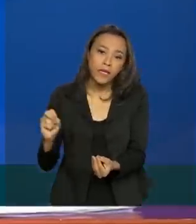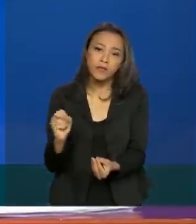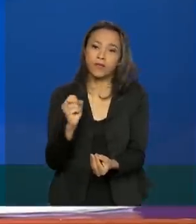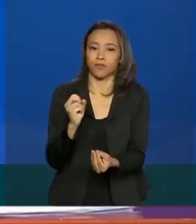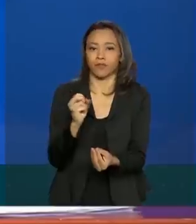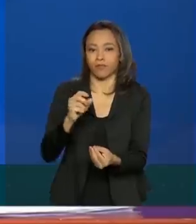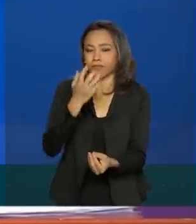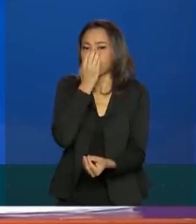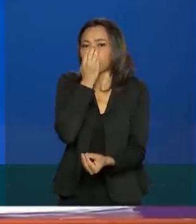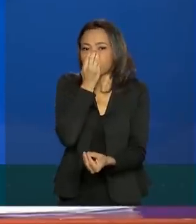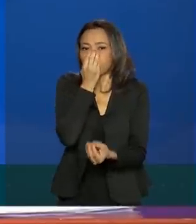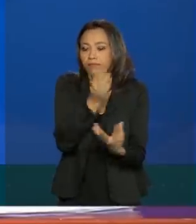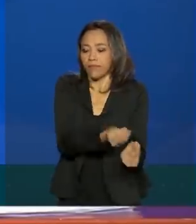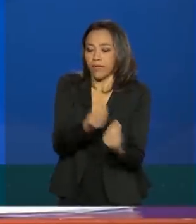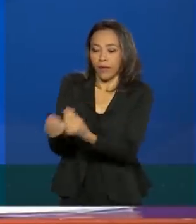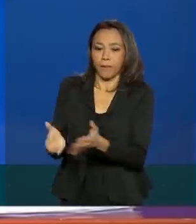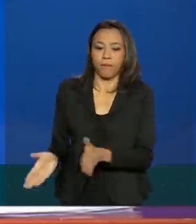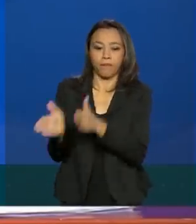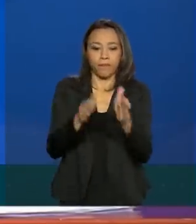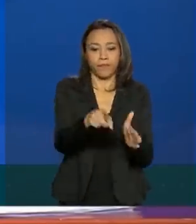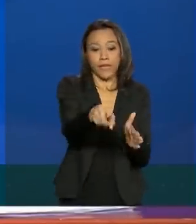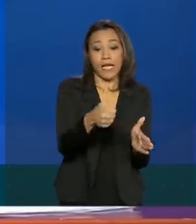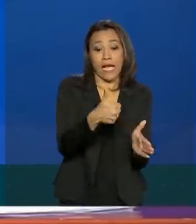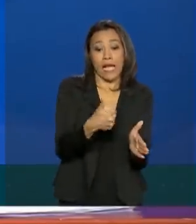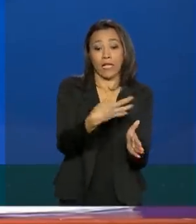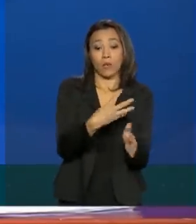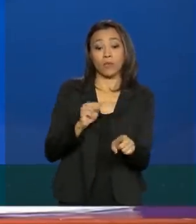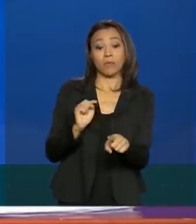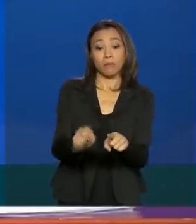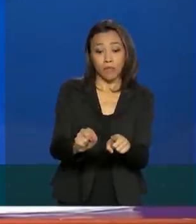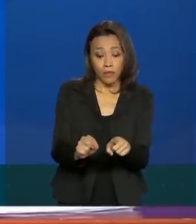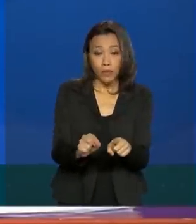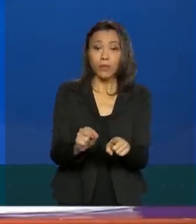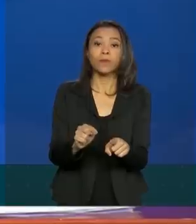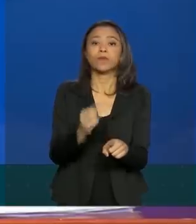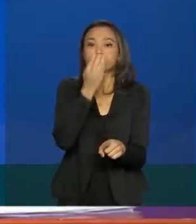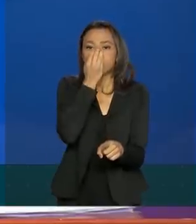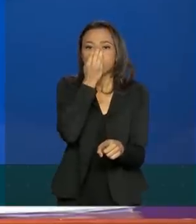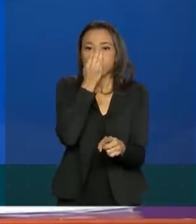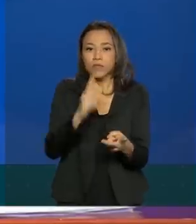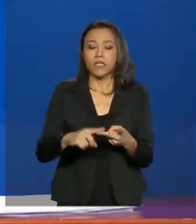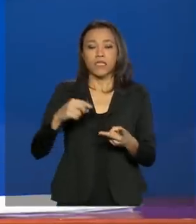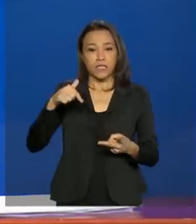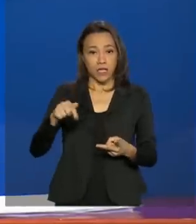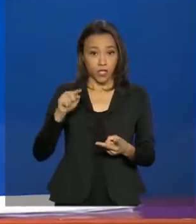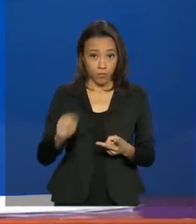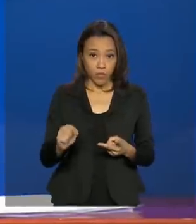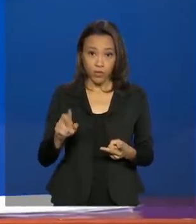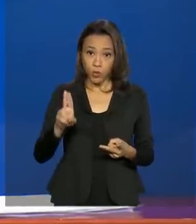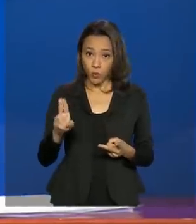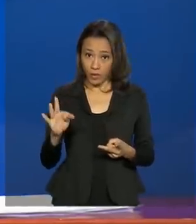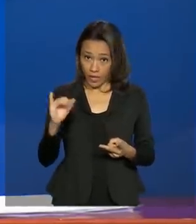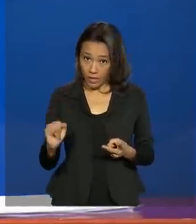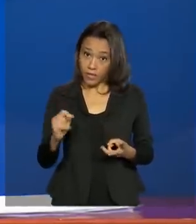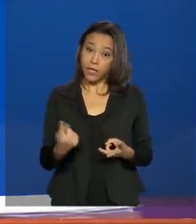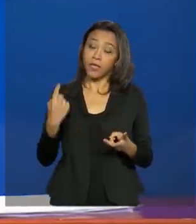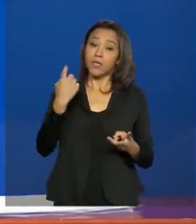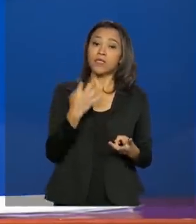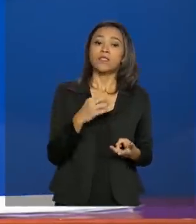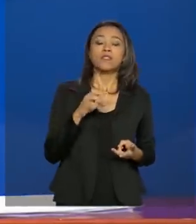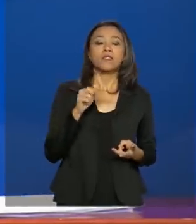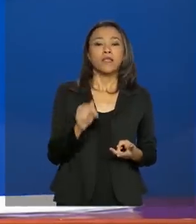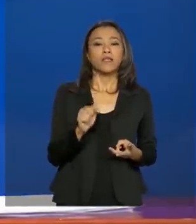projeto consiste em cerca de 14 mil respiradores 7000 respiradores de uti 7000 respiradores de